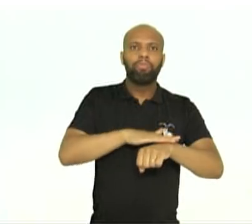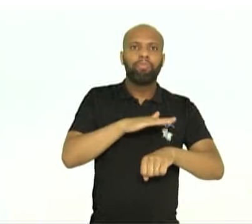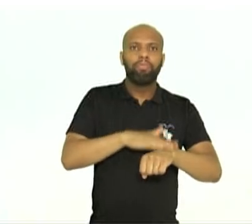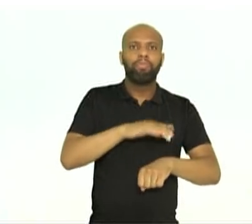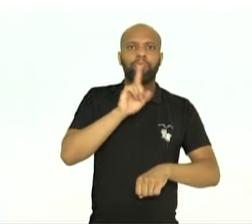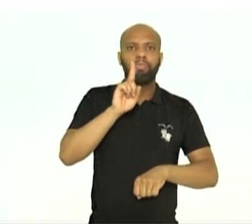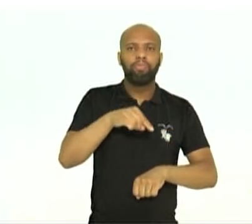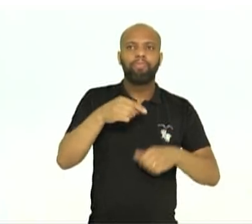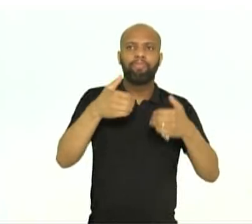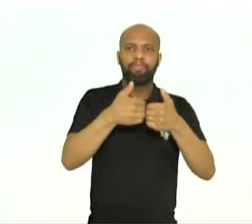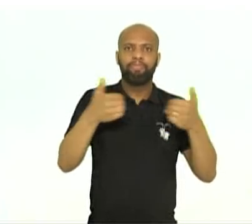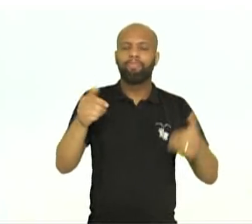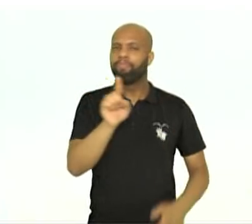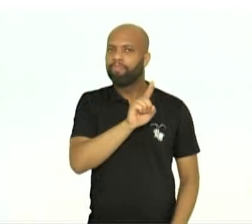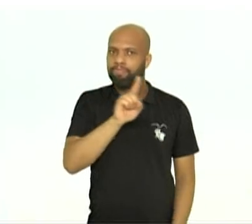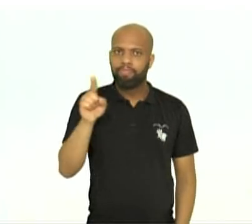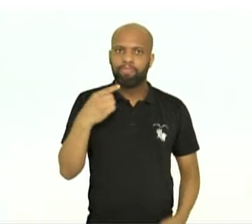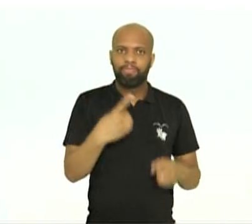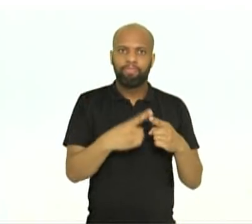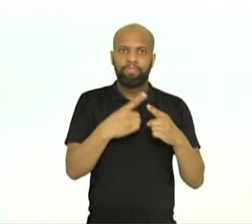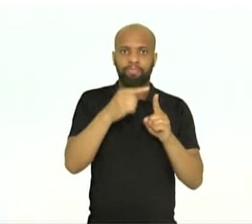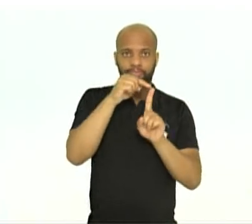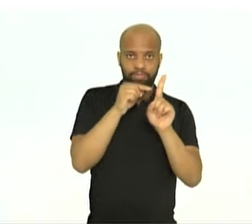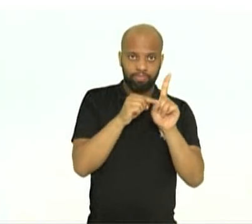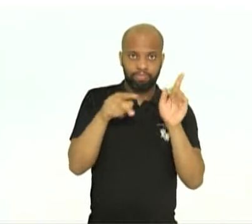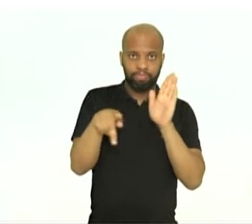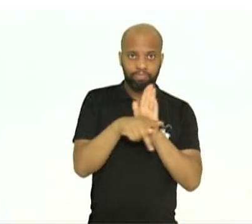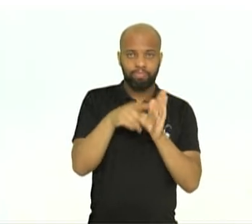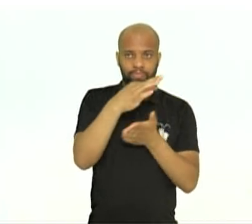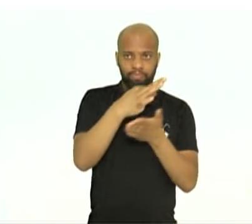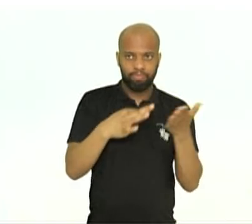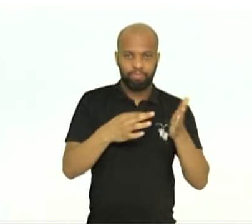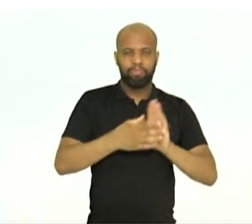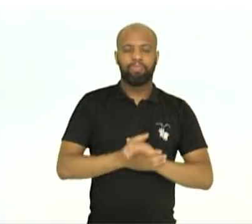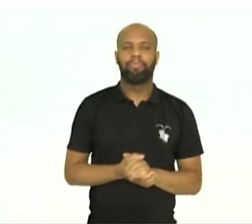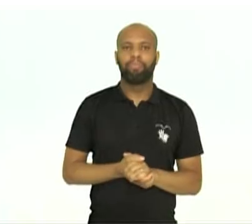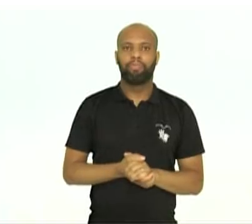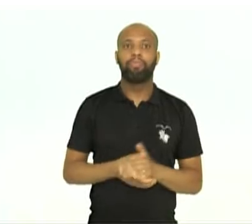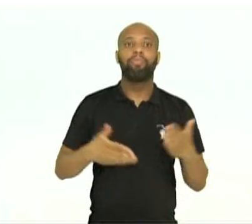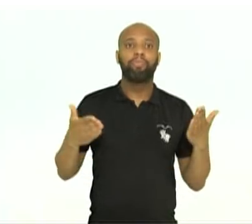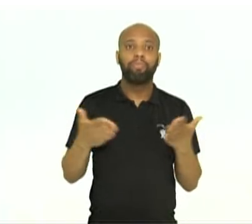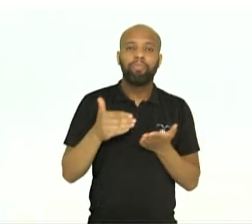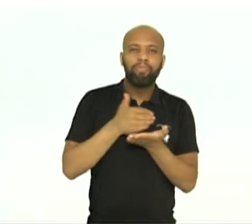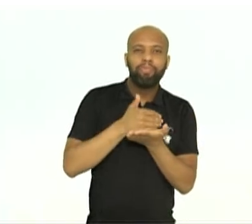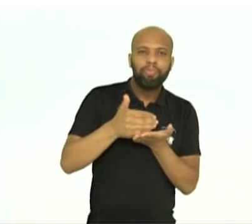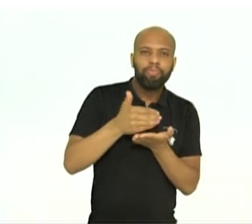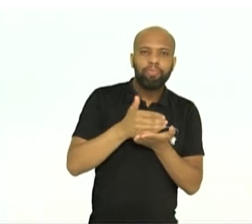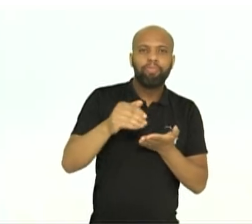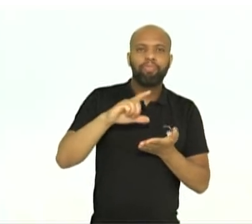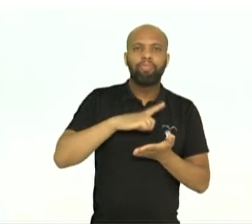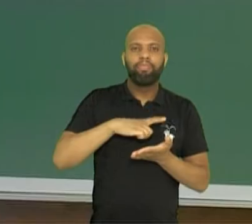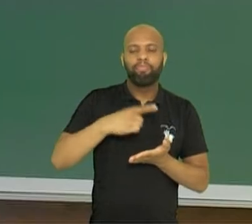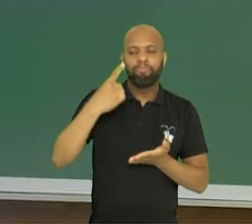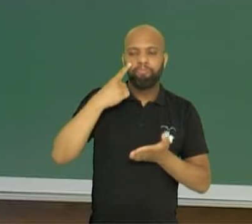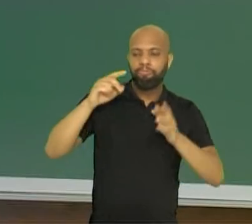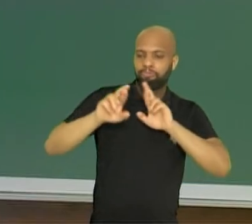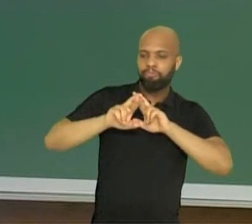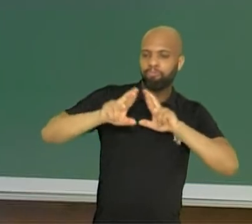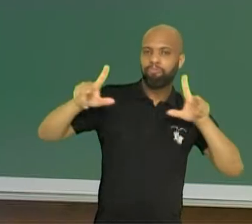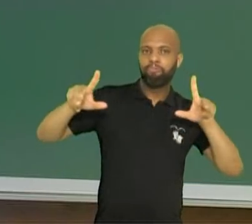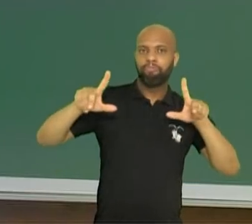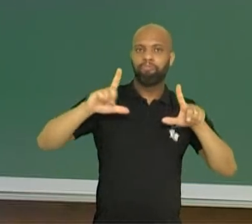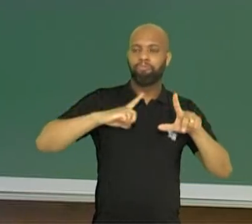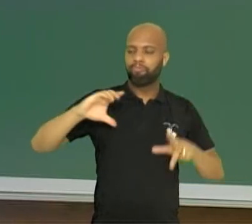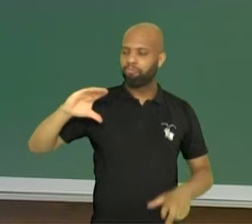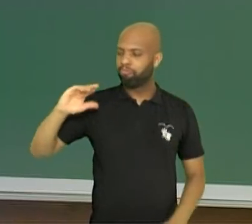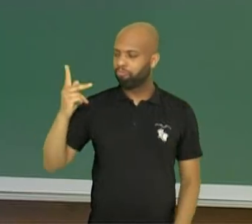são inseparáveis, nesse tipo textual. Vamos começar então diferenciando charge